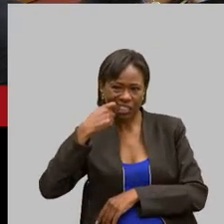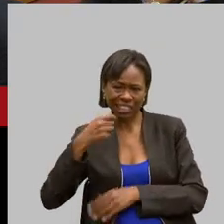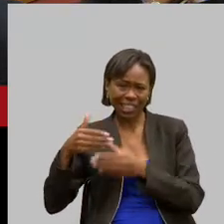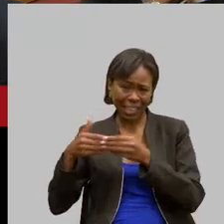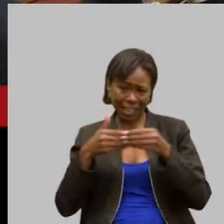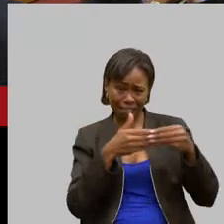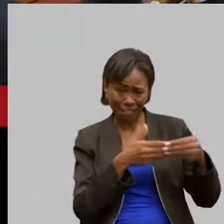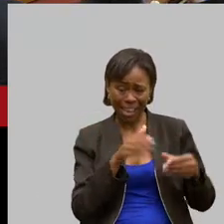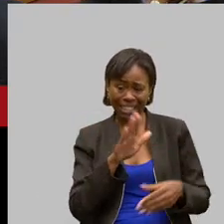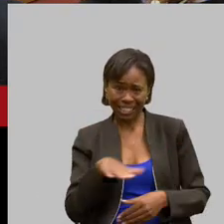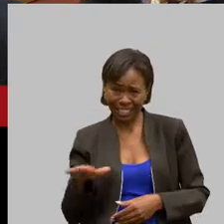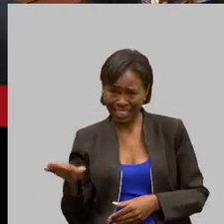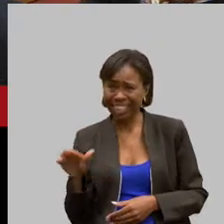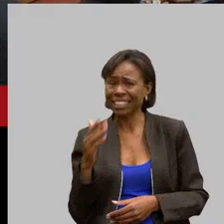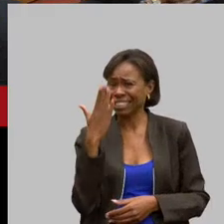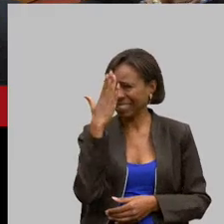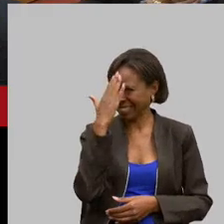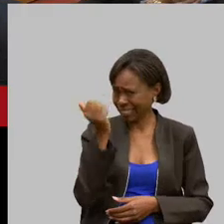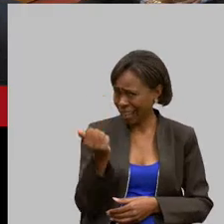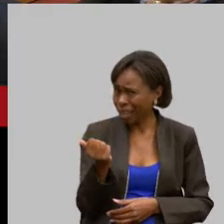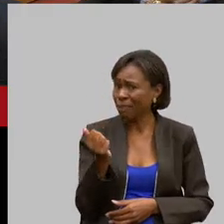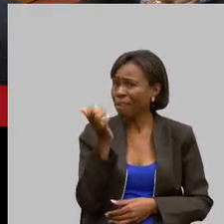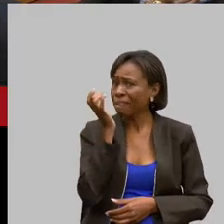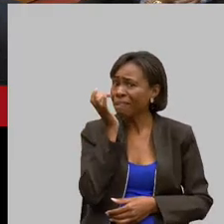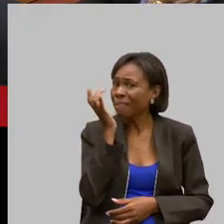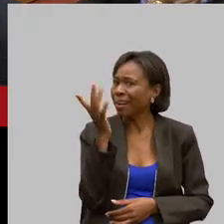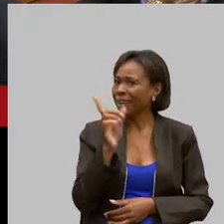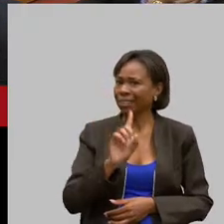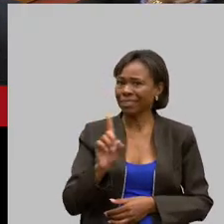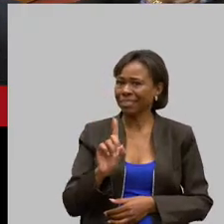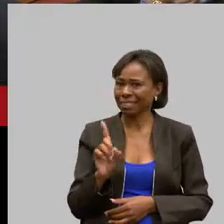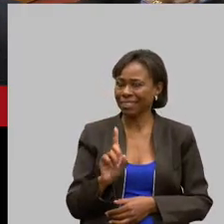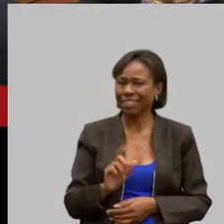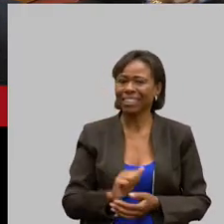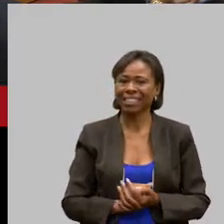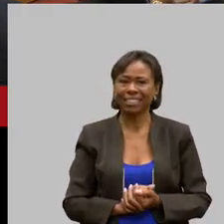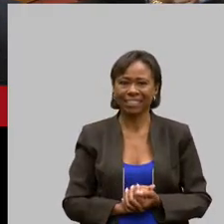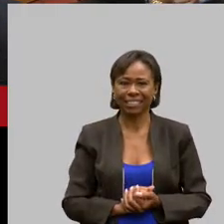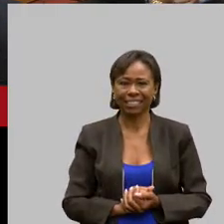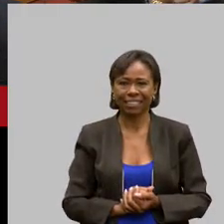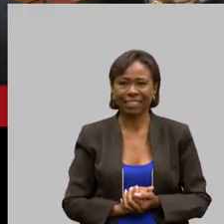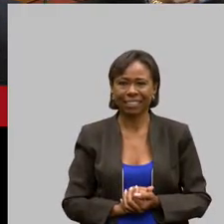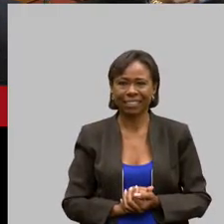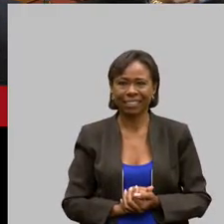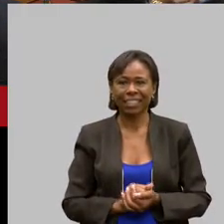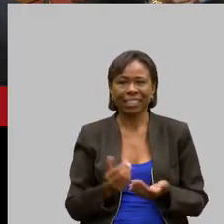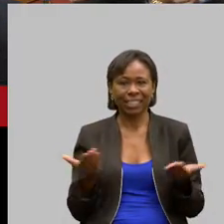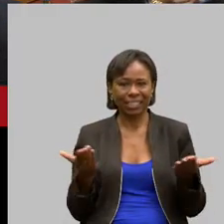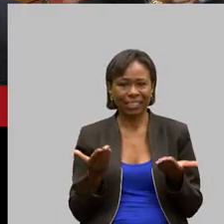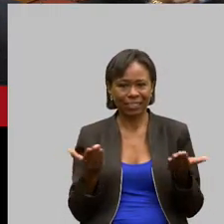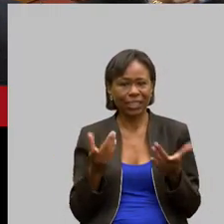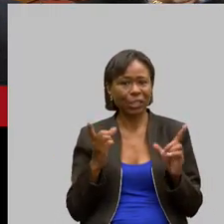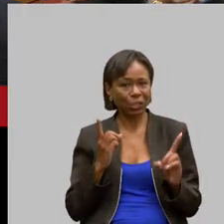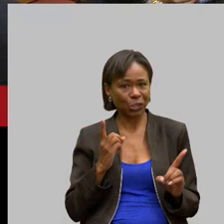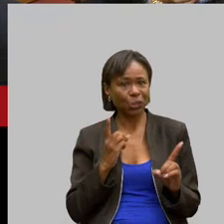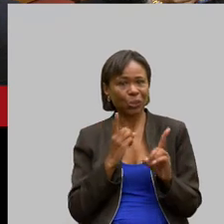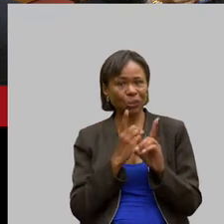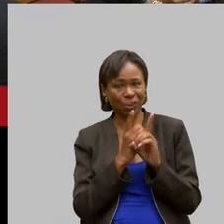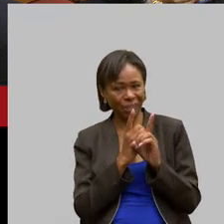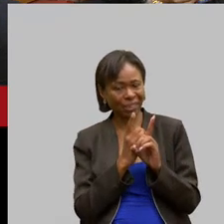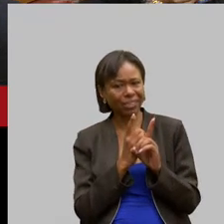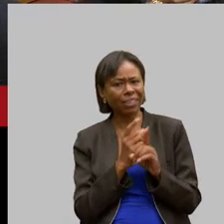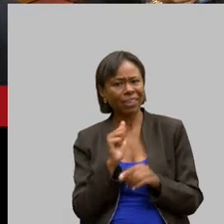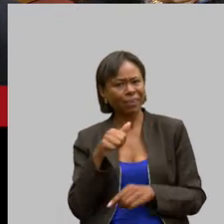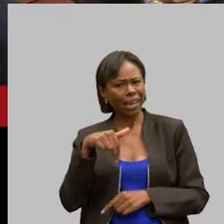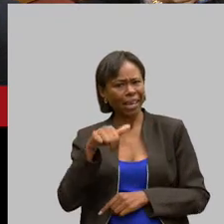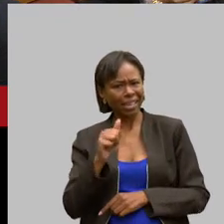né shir não é fácil né então a gente teve essa grat esse grato encontro D Ana Cristina fiquei entusiasmado Não nós